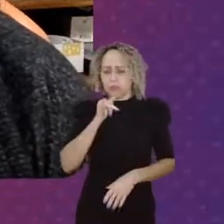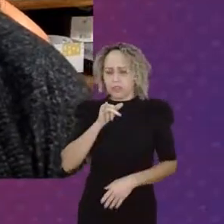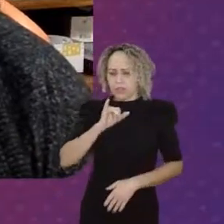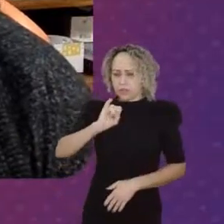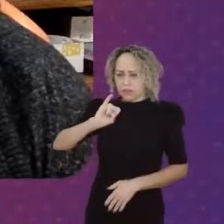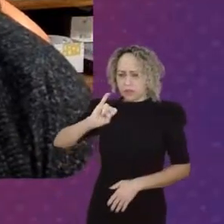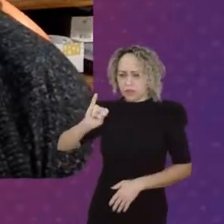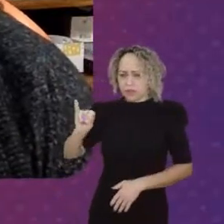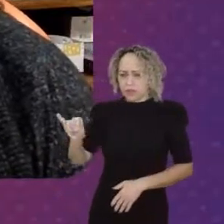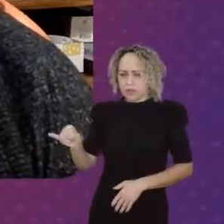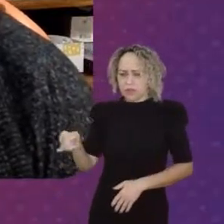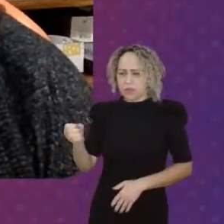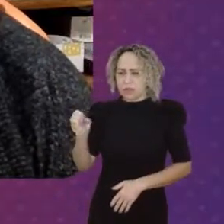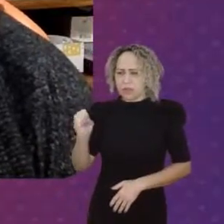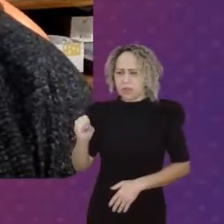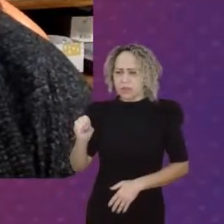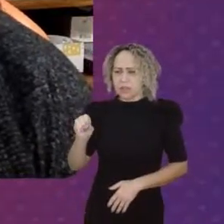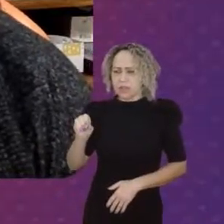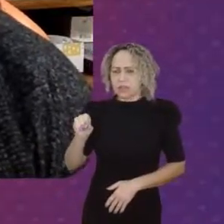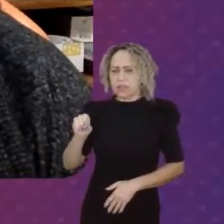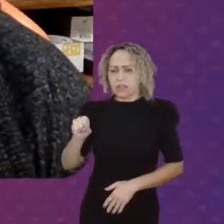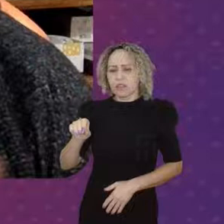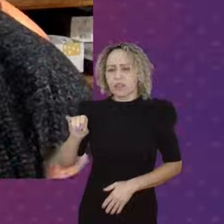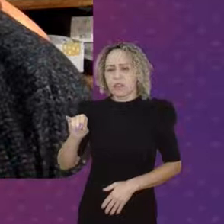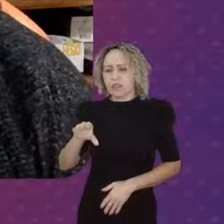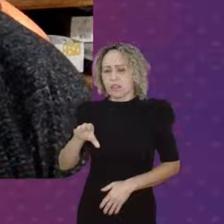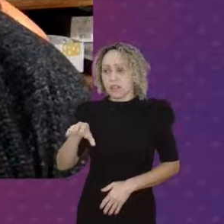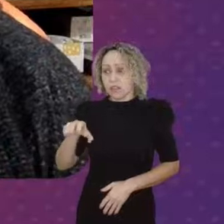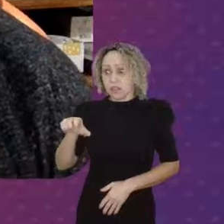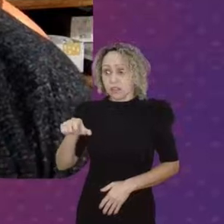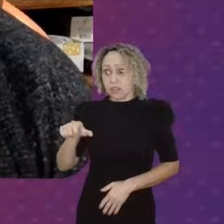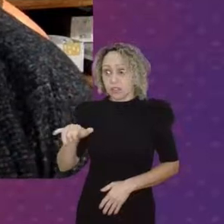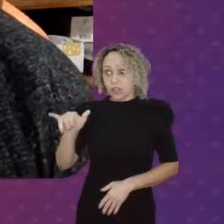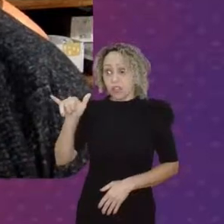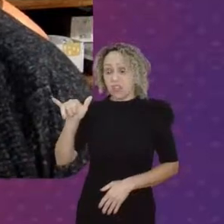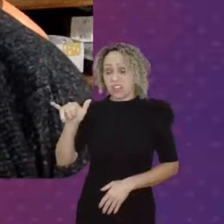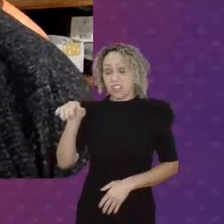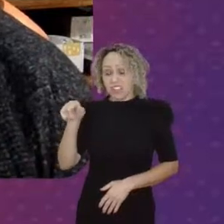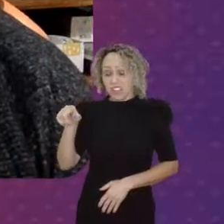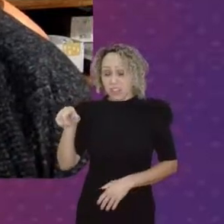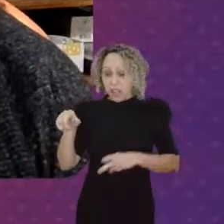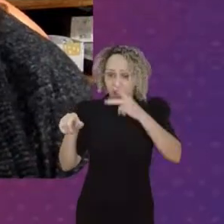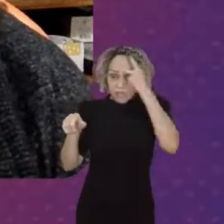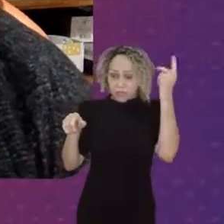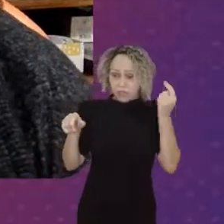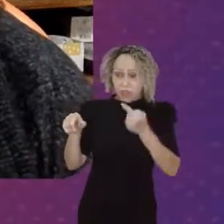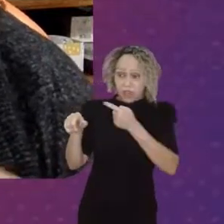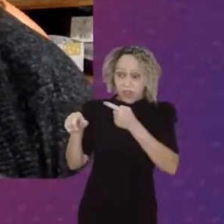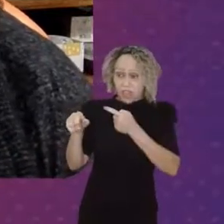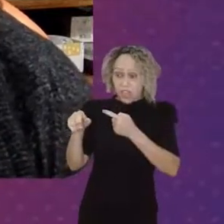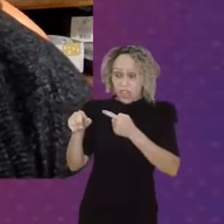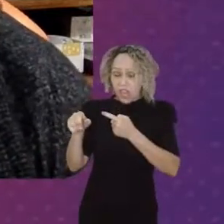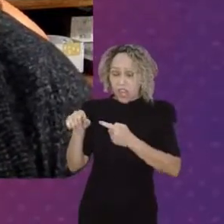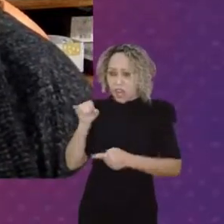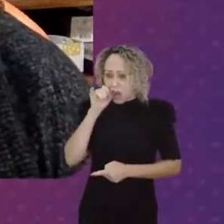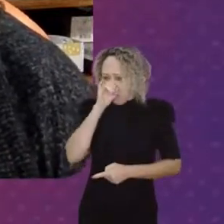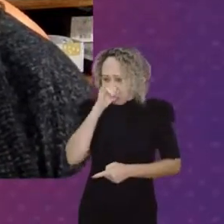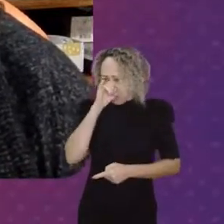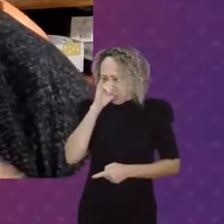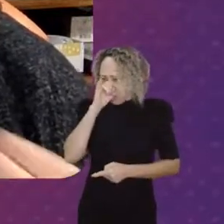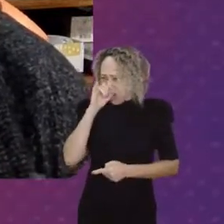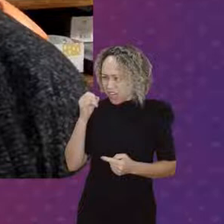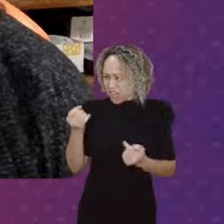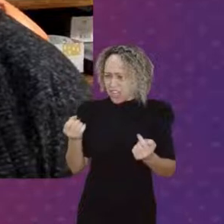Hasselman ela é chamada de Peppa Pig, né, sendo comparada a uma porca de desenho animado, pelos seus,